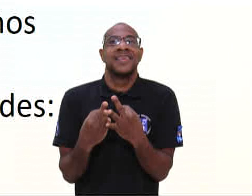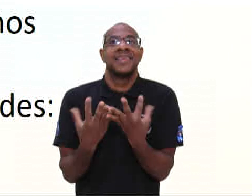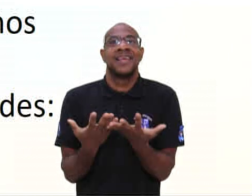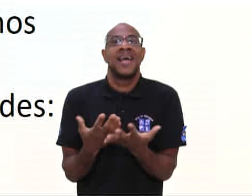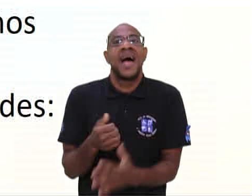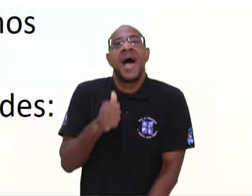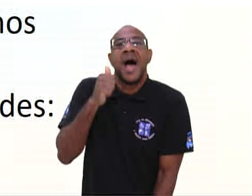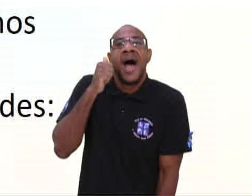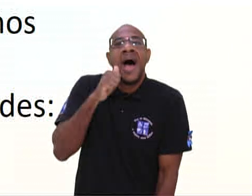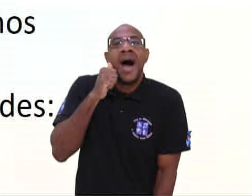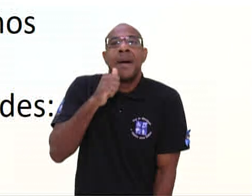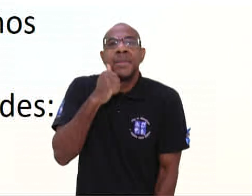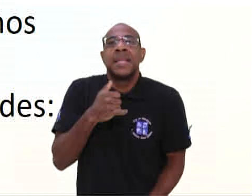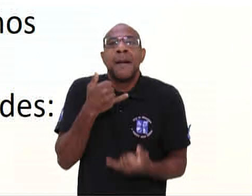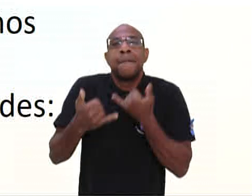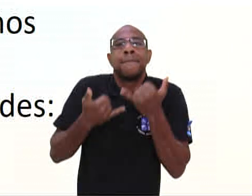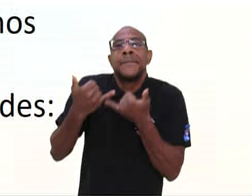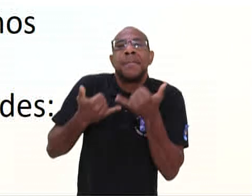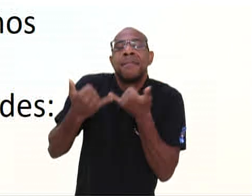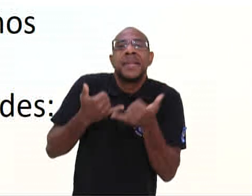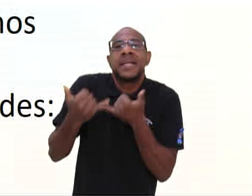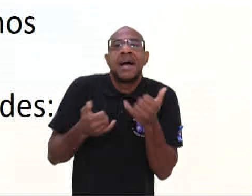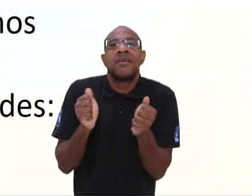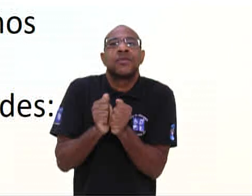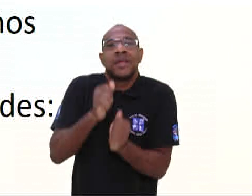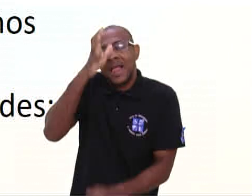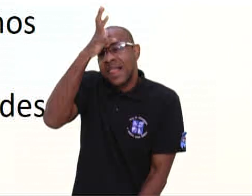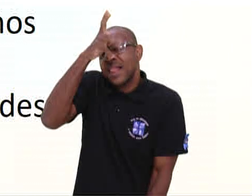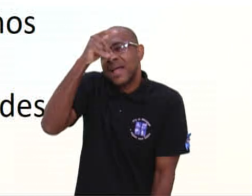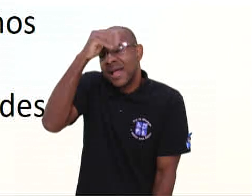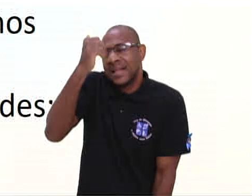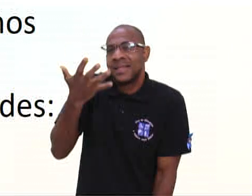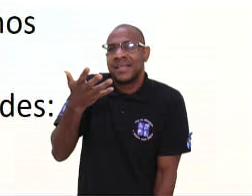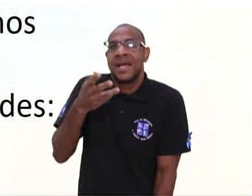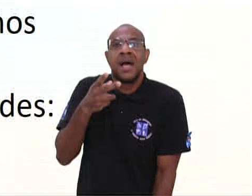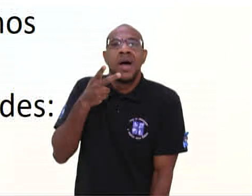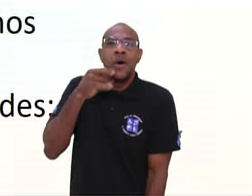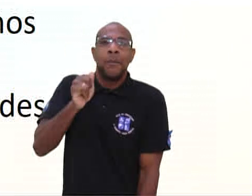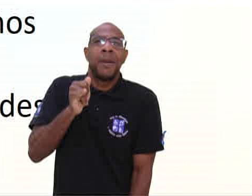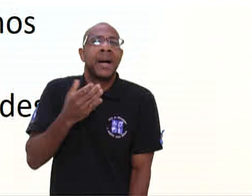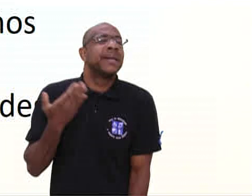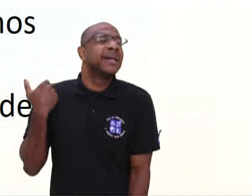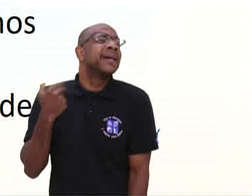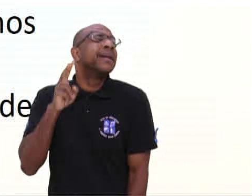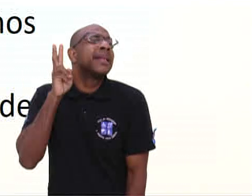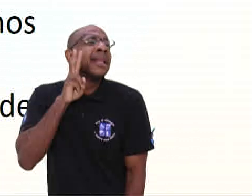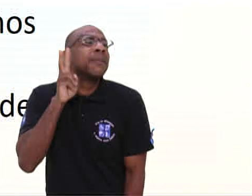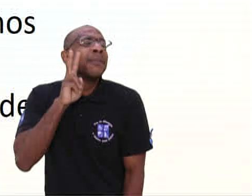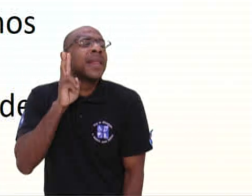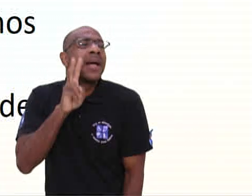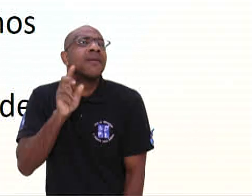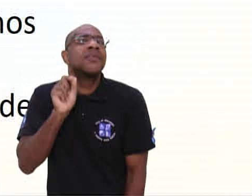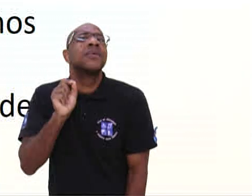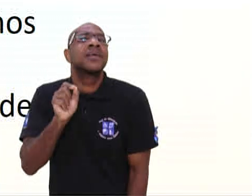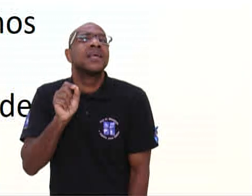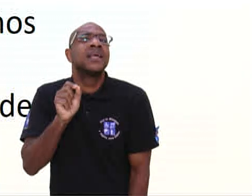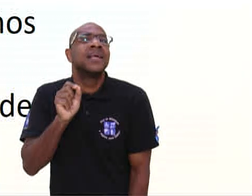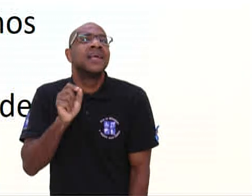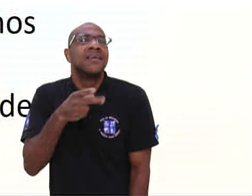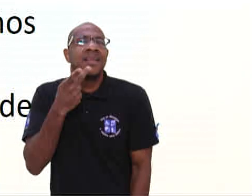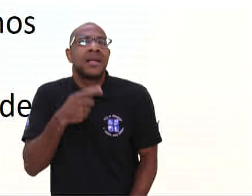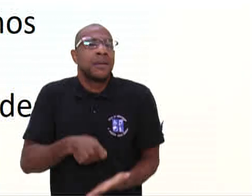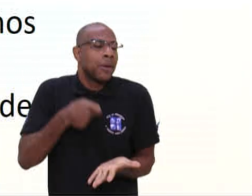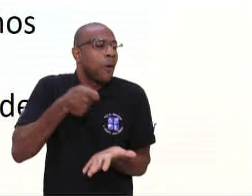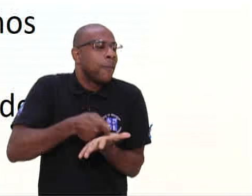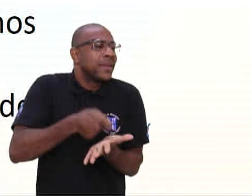sem interromper a corrida para a cozinha. O pai, de vez em quando, ainda se lembrava e dizer que a obriguei a correr